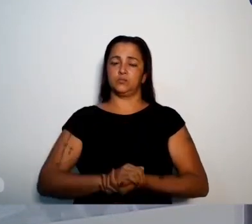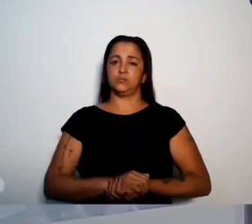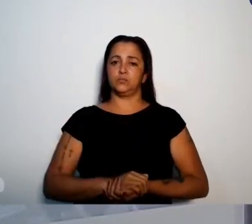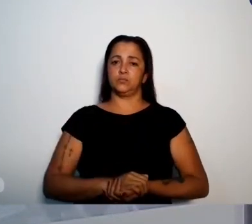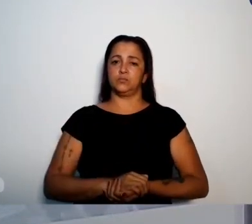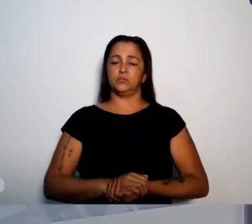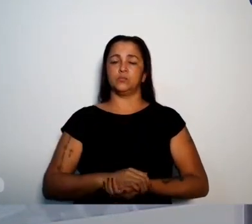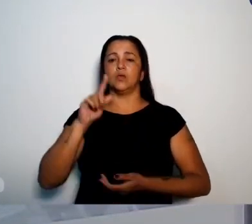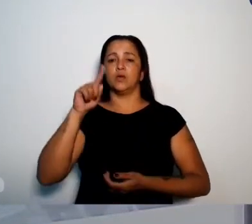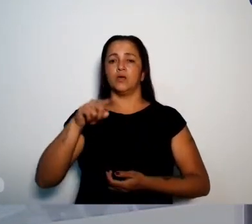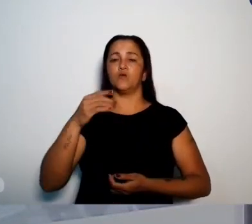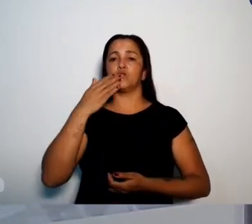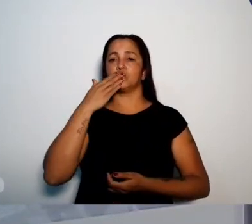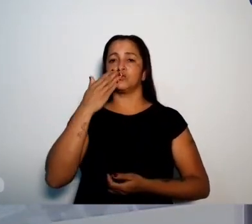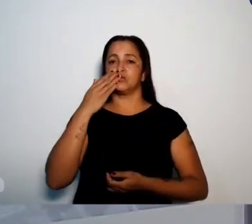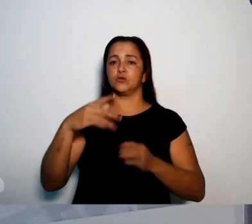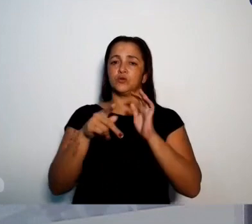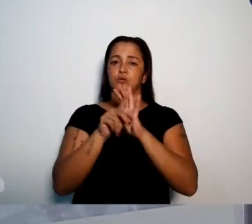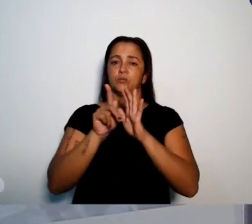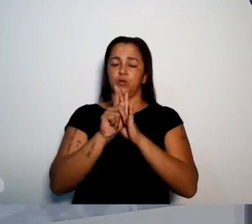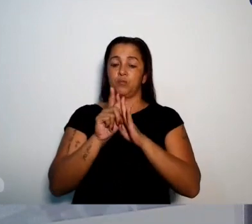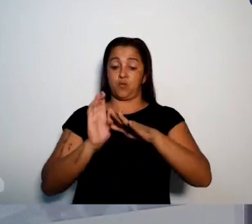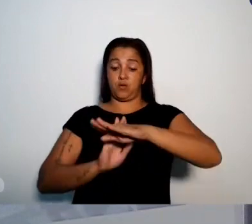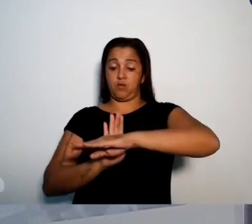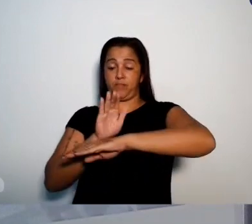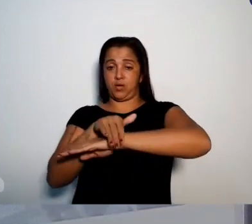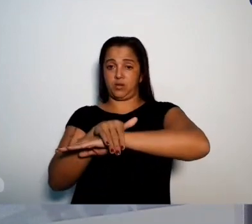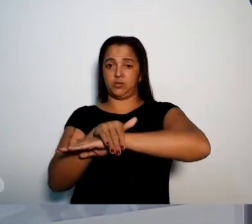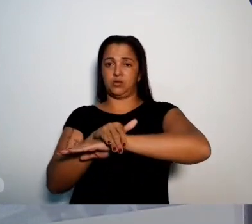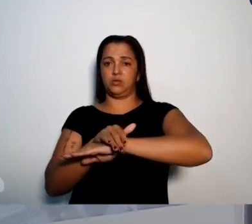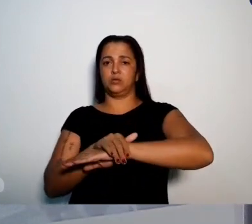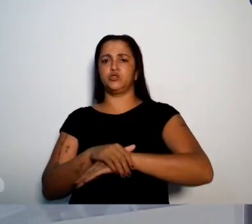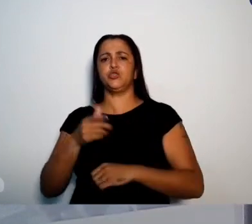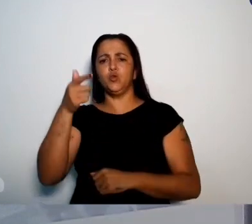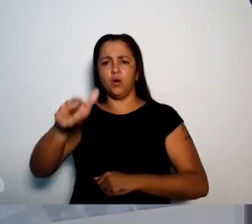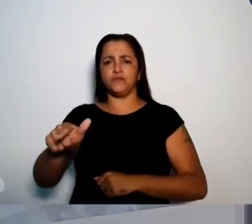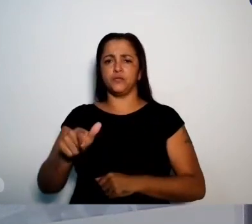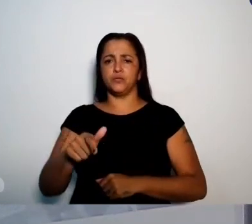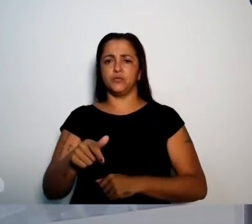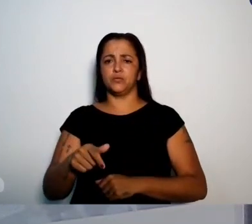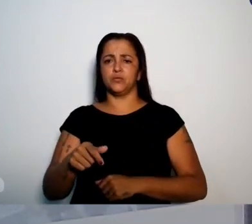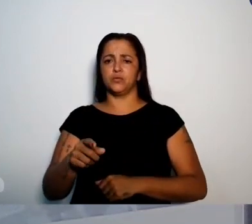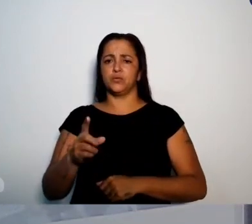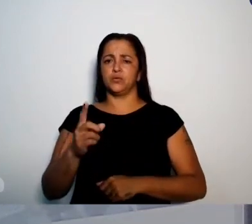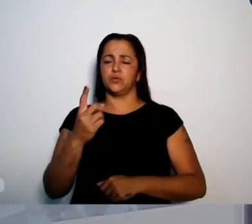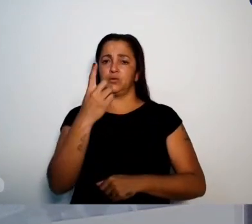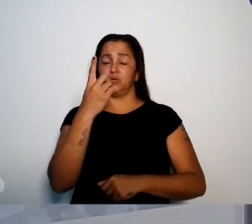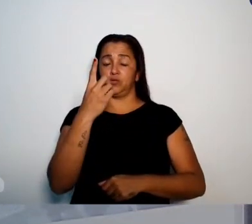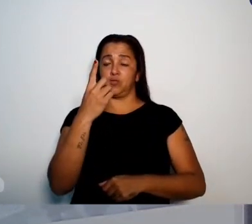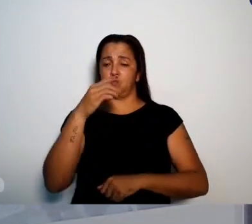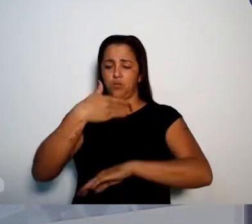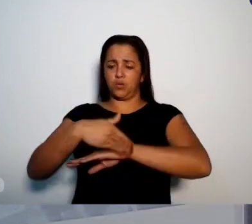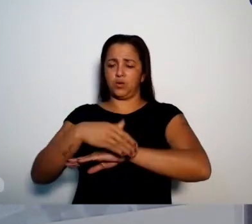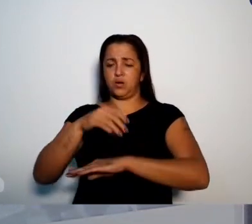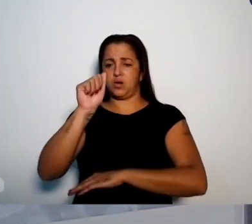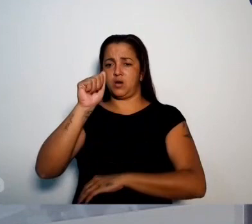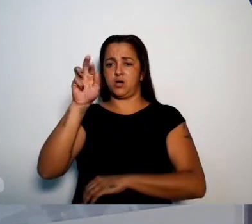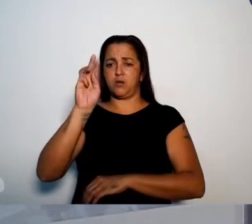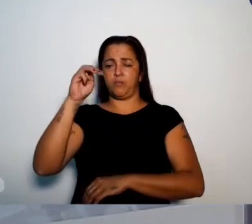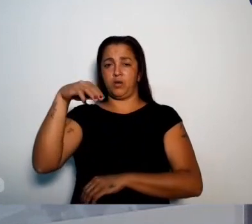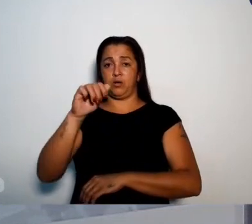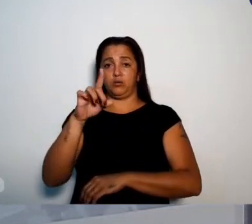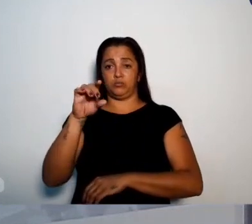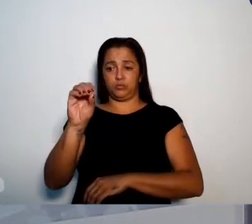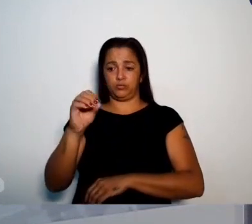eu estou solicitando um redutor de velocidade do tipo lombada, ali na rua Mando de Barros,